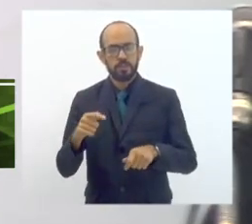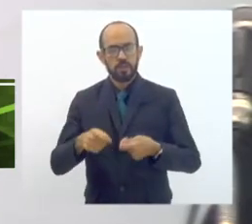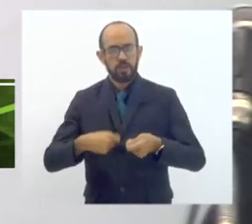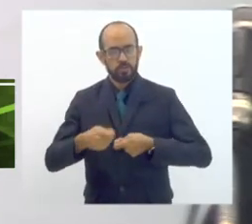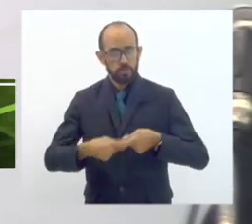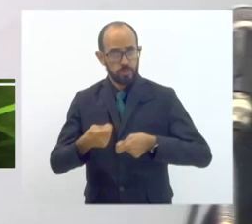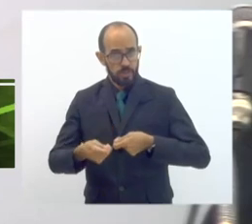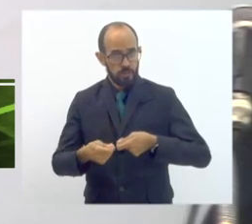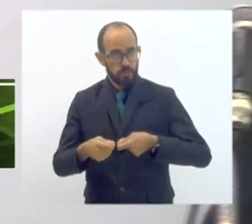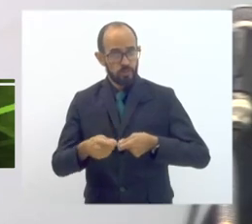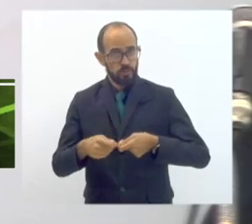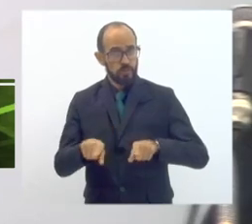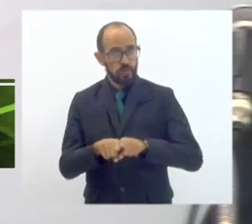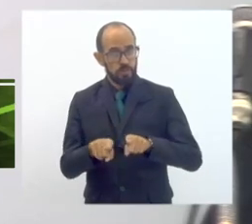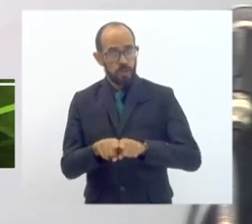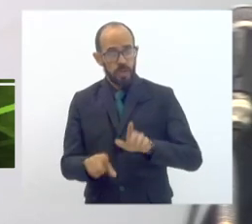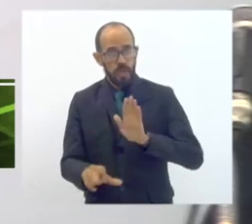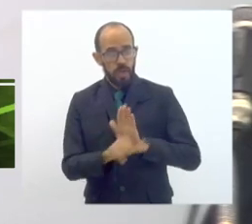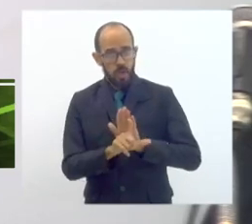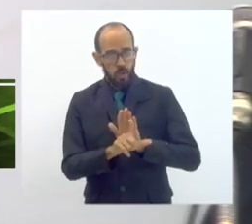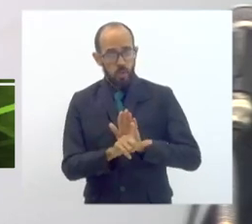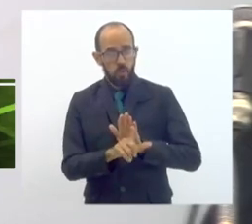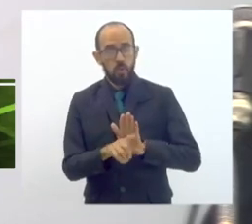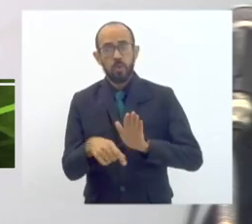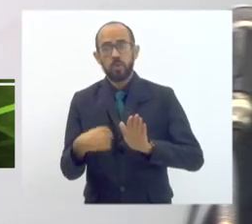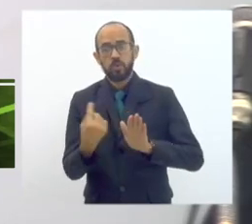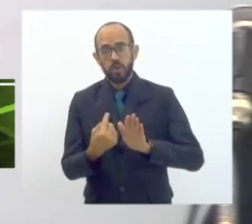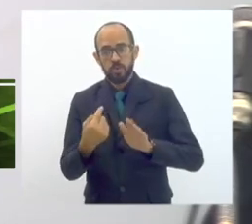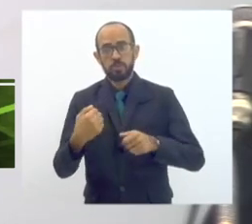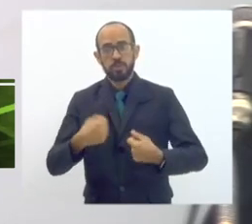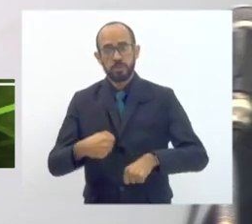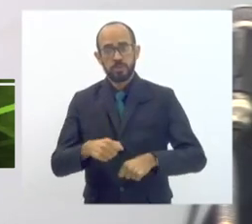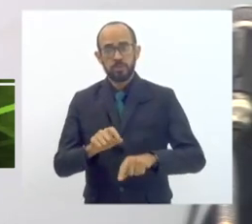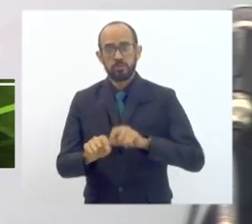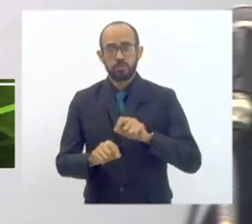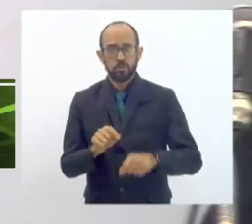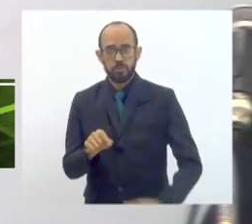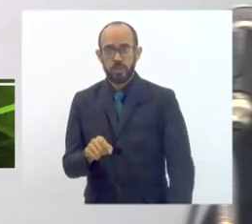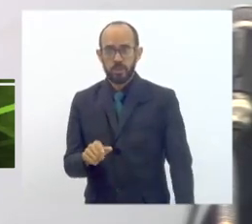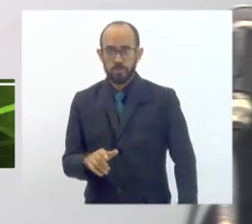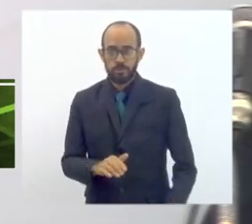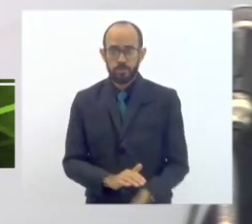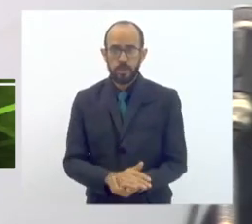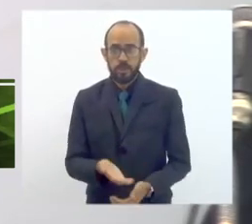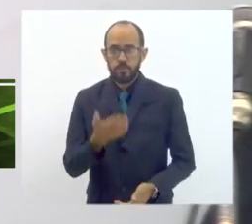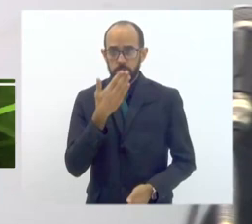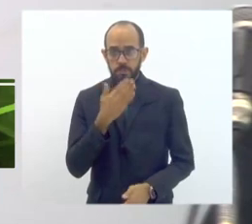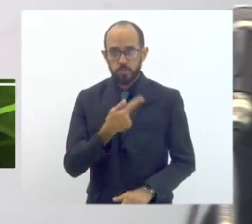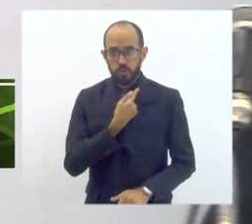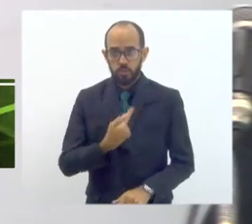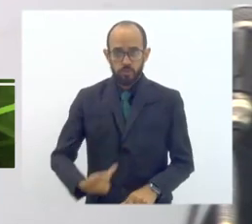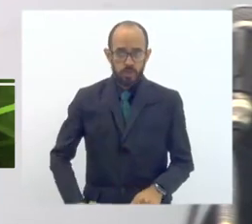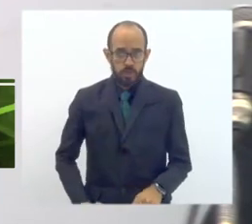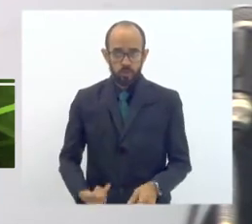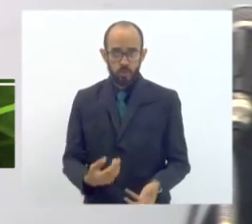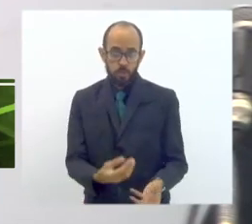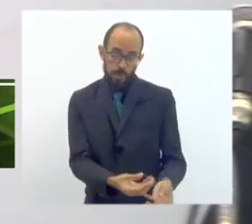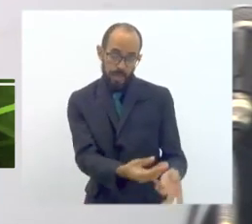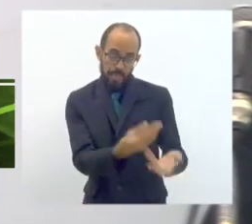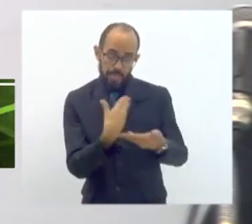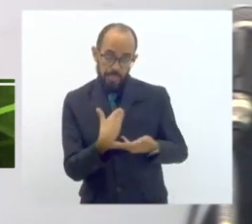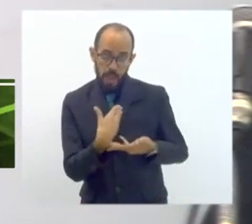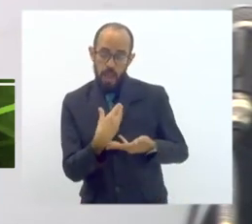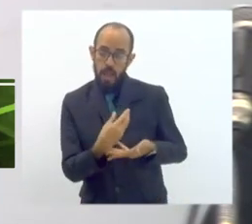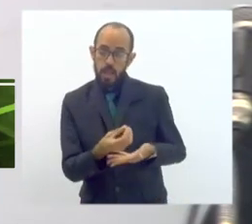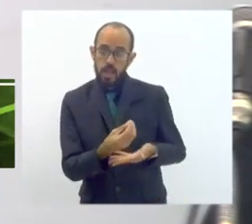legais. E para essa agenda a gente precisa pedir a bola para o governador para passar para a gente, bater o escanteio para a